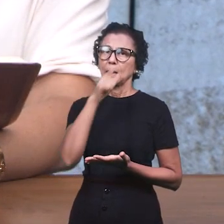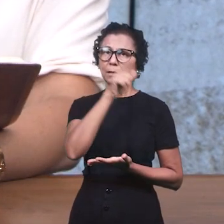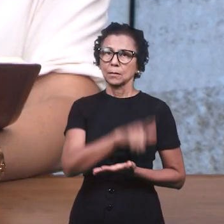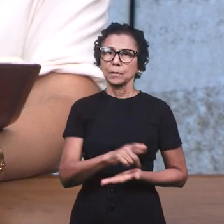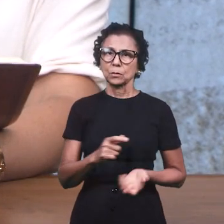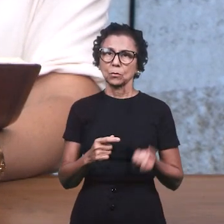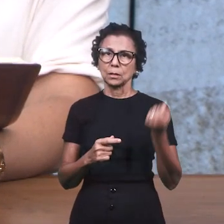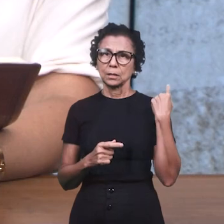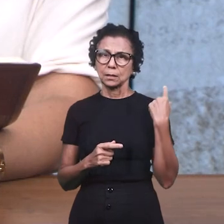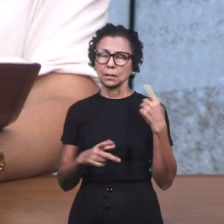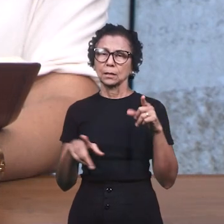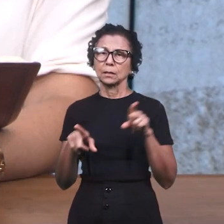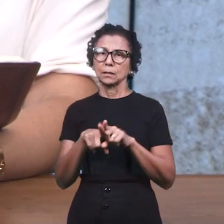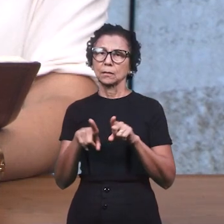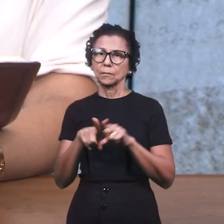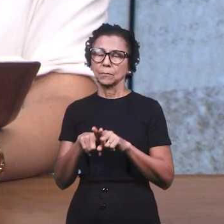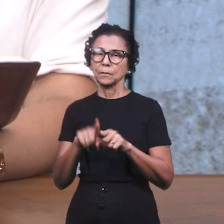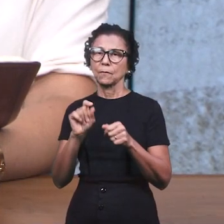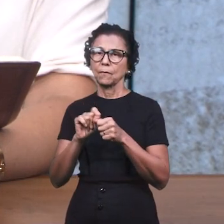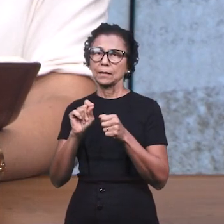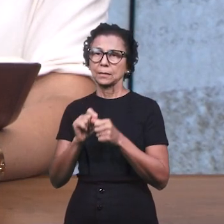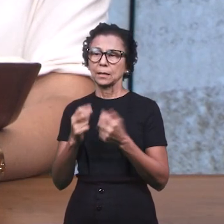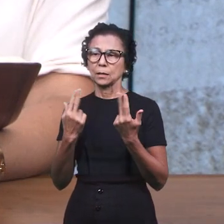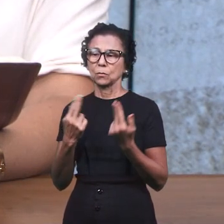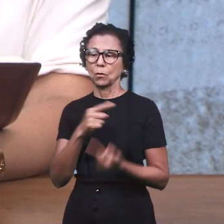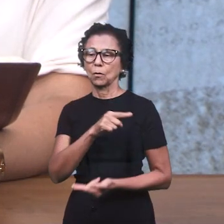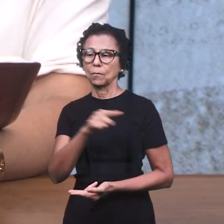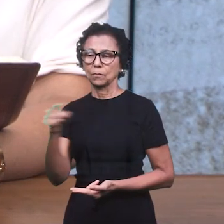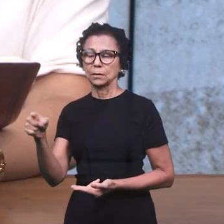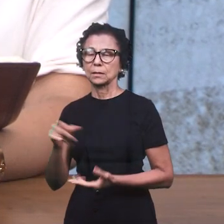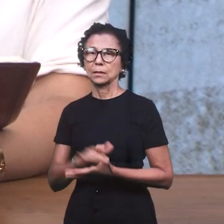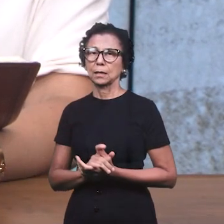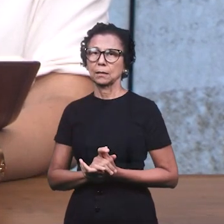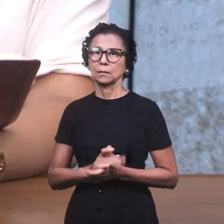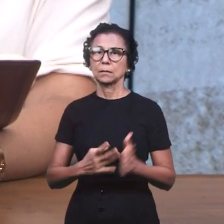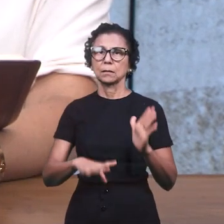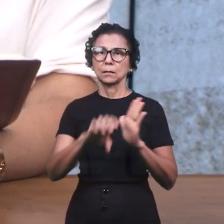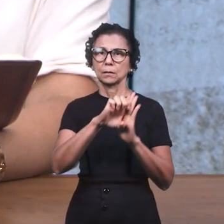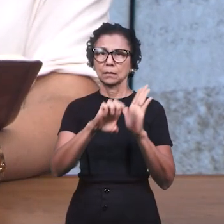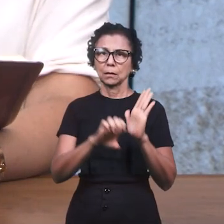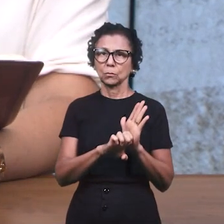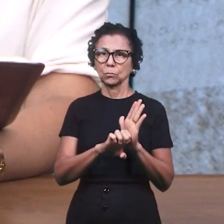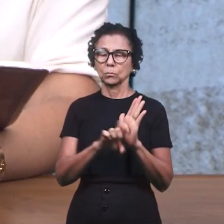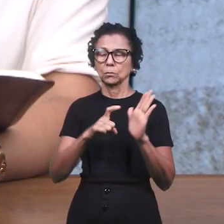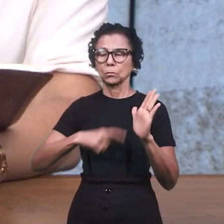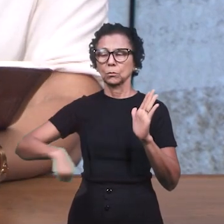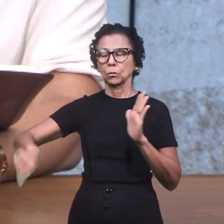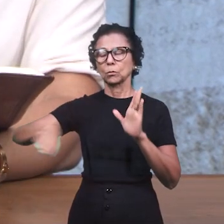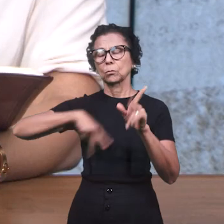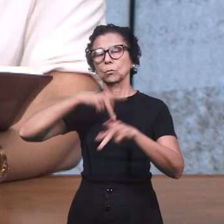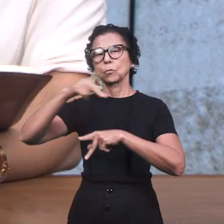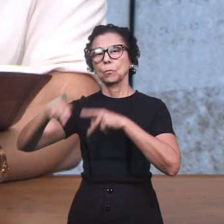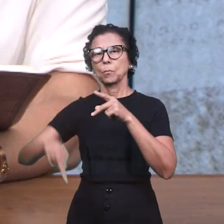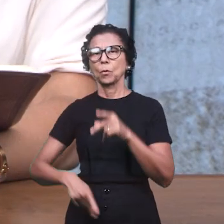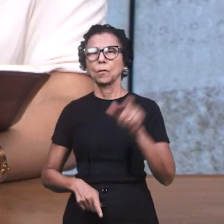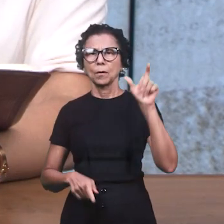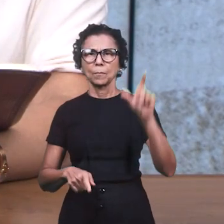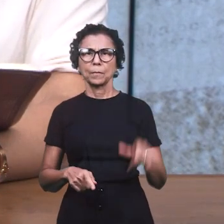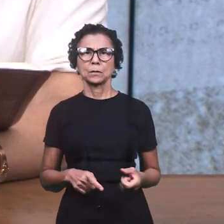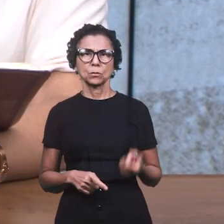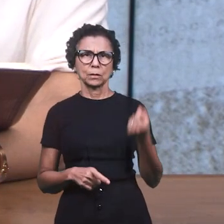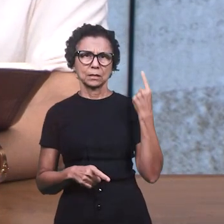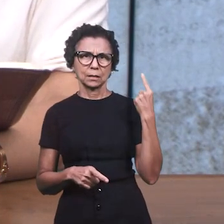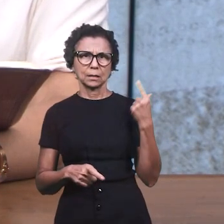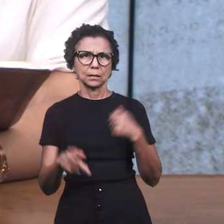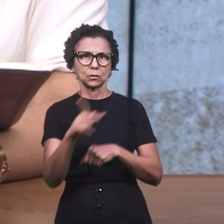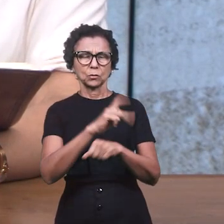ele. O mesmo estatuto haja para vós, ó congregação, e para o estrangeiro que entre